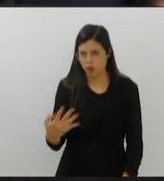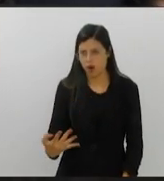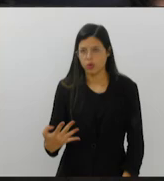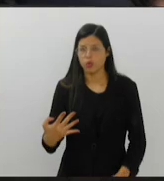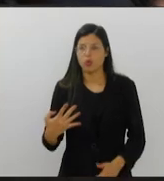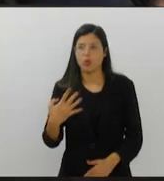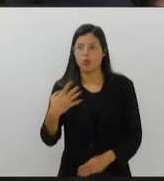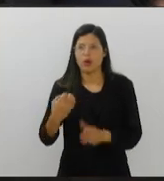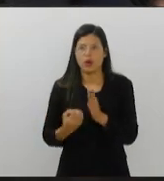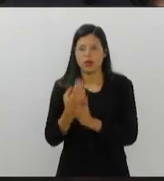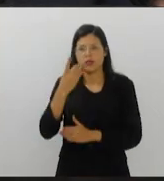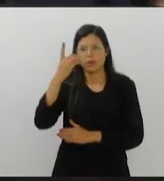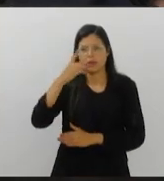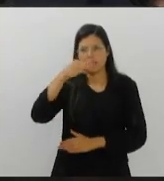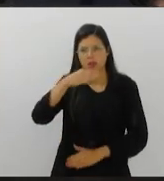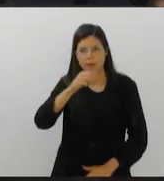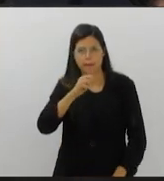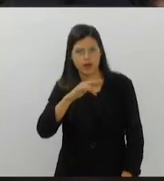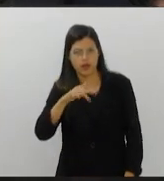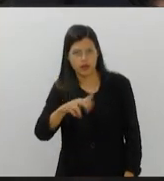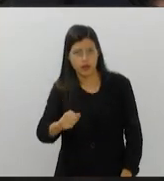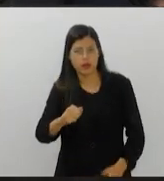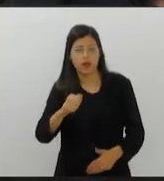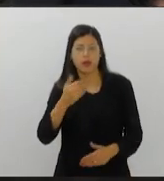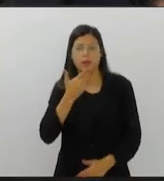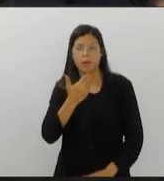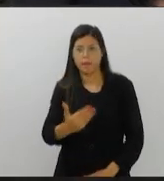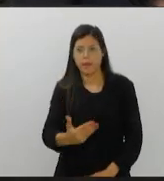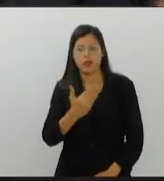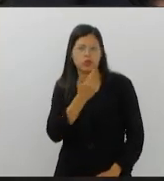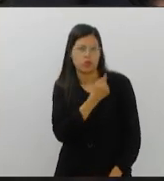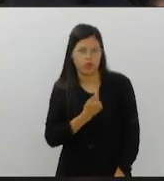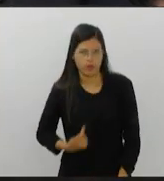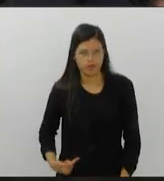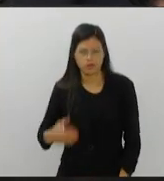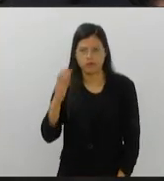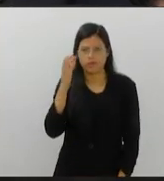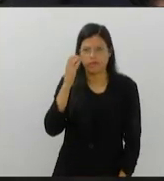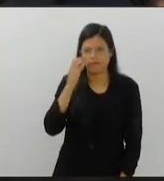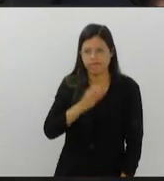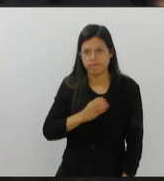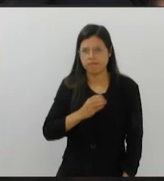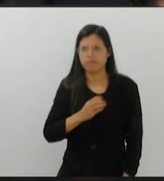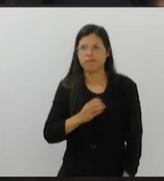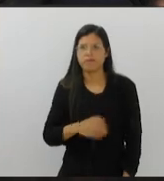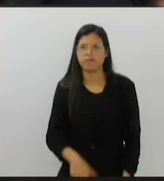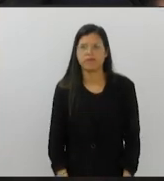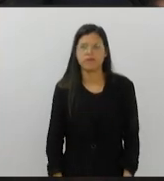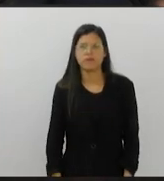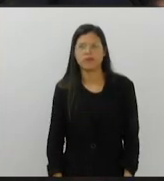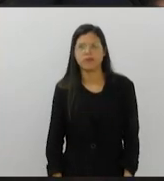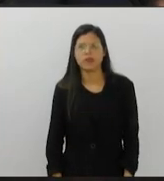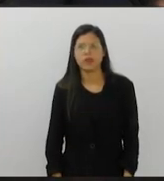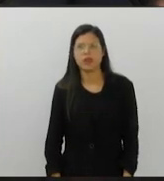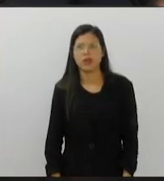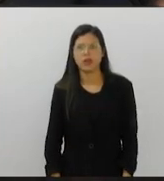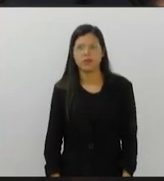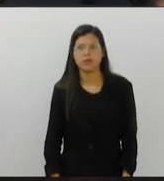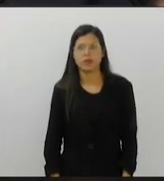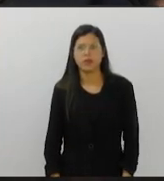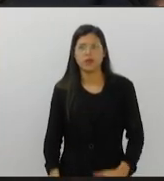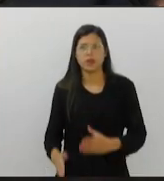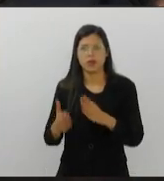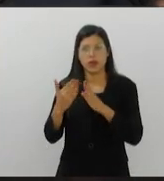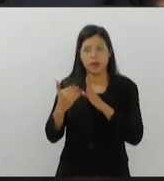da deputada Marina, do MST, que solicita ao excelentíssimo governador do Estado do Rio de Janeiro, o senhor Cláudio Bonfim de Castro e Silva, que